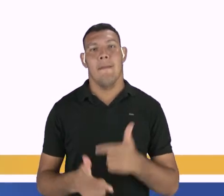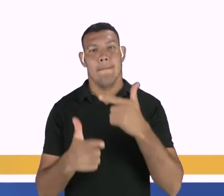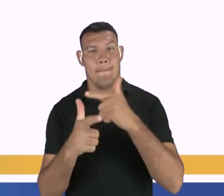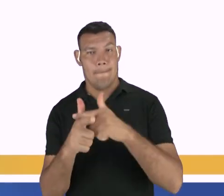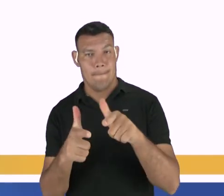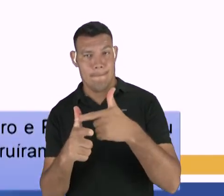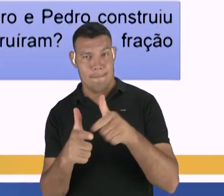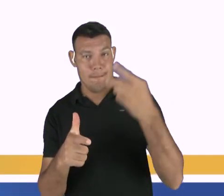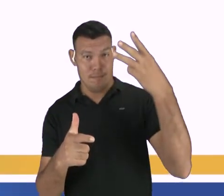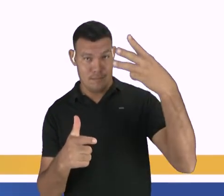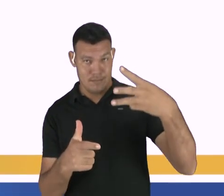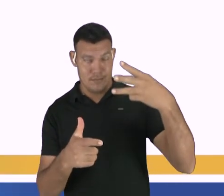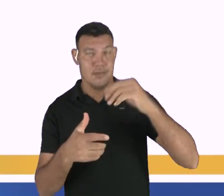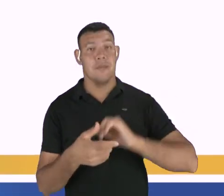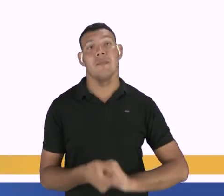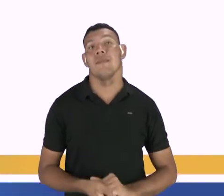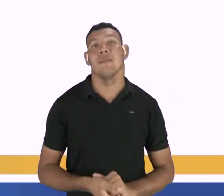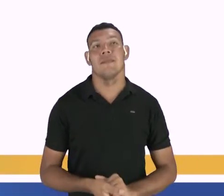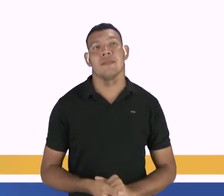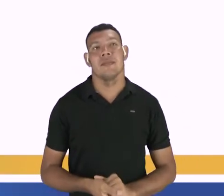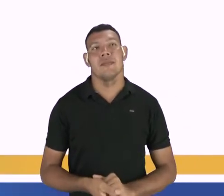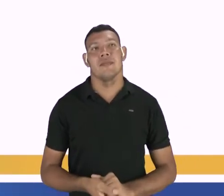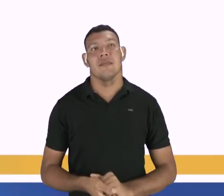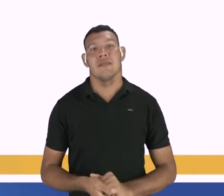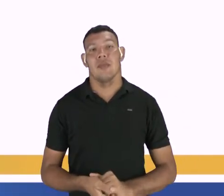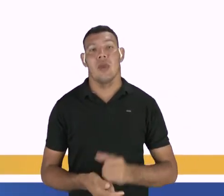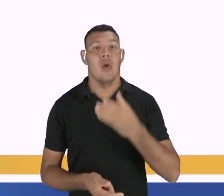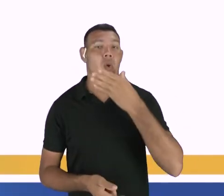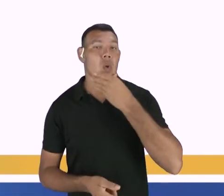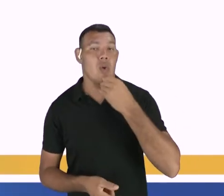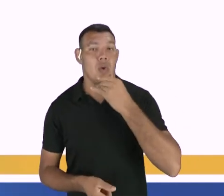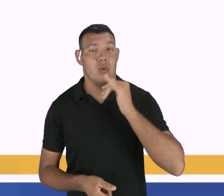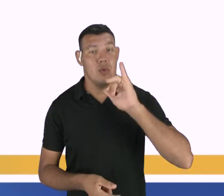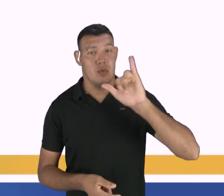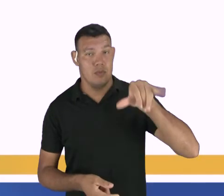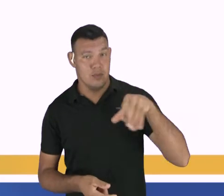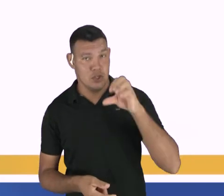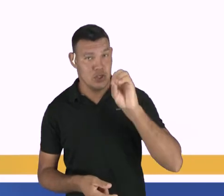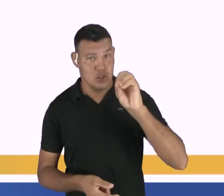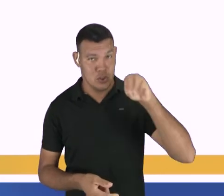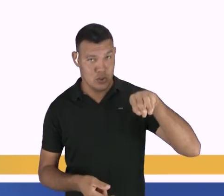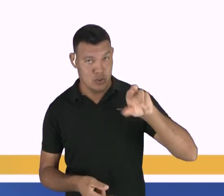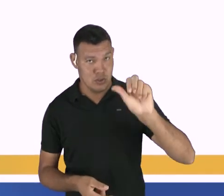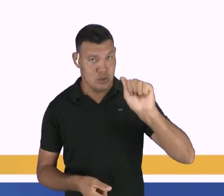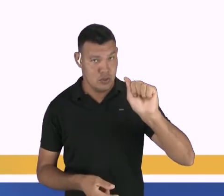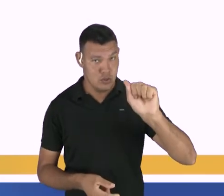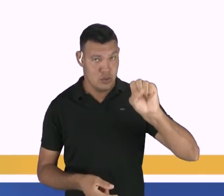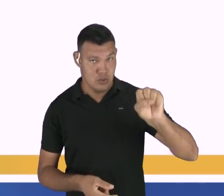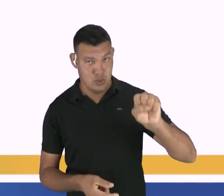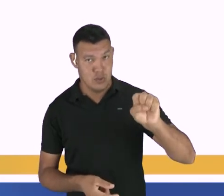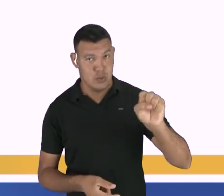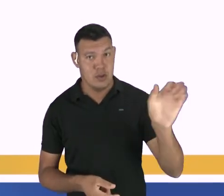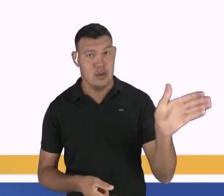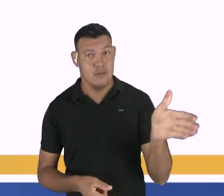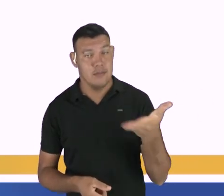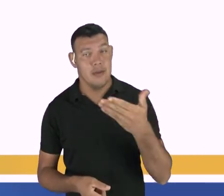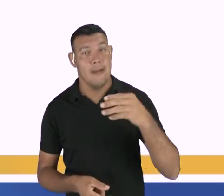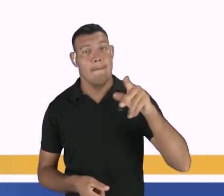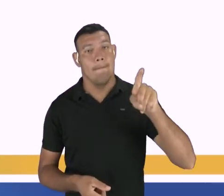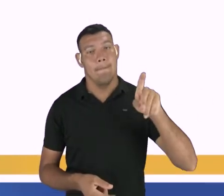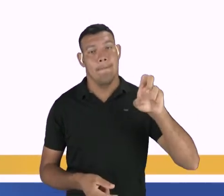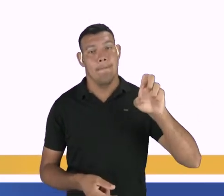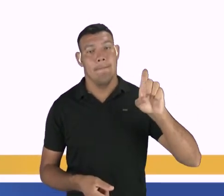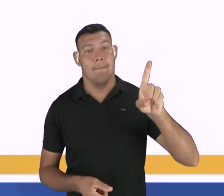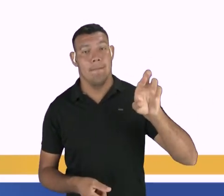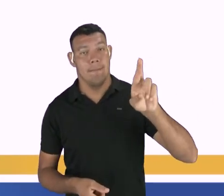Situação problema 3. Jonas e Pedro estão construindo um muro. Jonas já construiu 3 quartos do